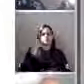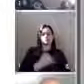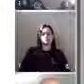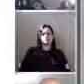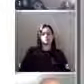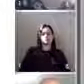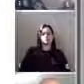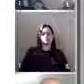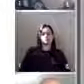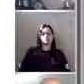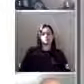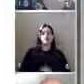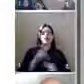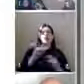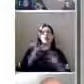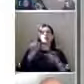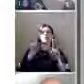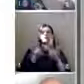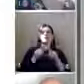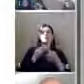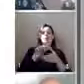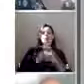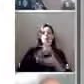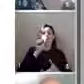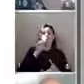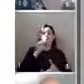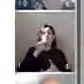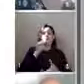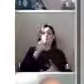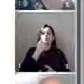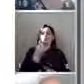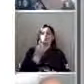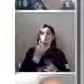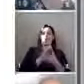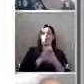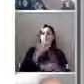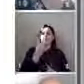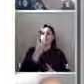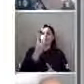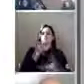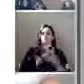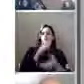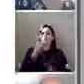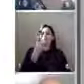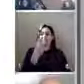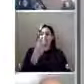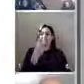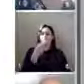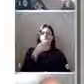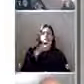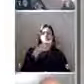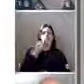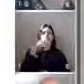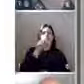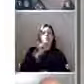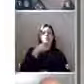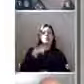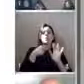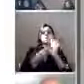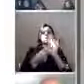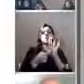corpus. Depois vem o corpus 2 e 3, que são os dicionários de língua portuguesa e espanhola, respectivamente, né? Eu queria apresentar para